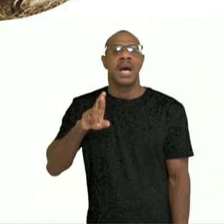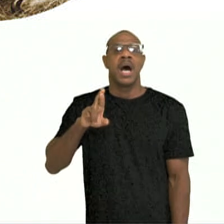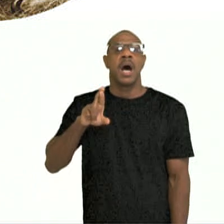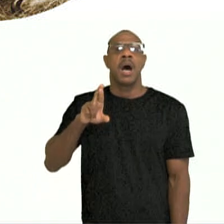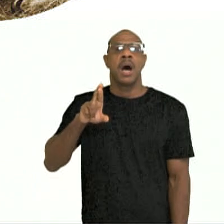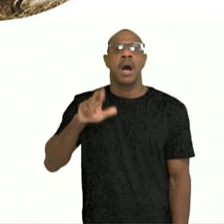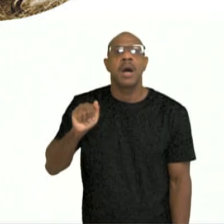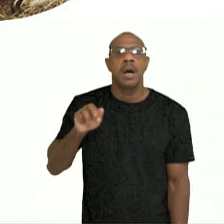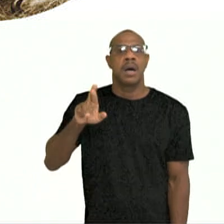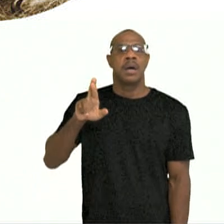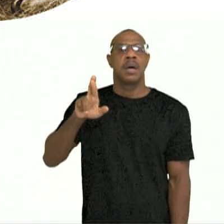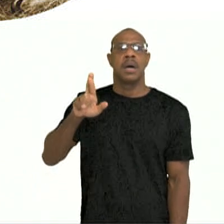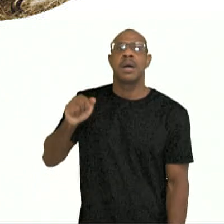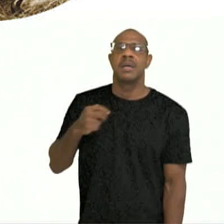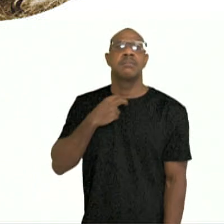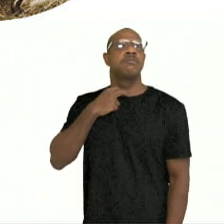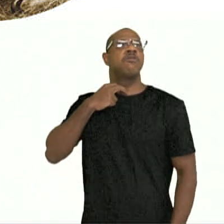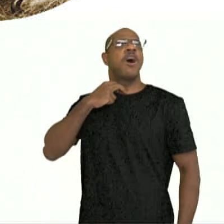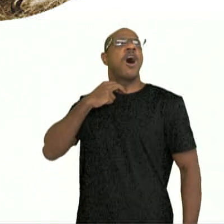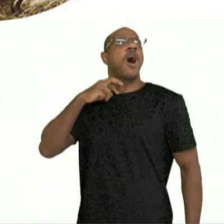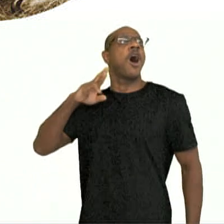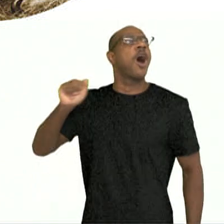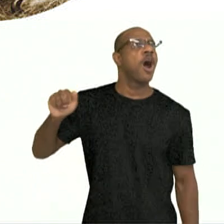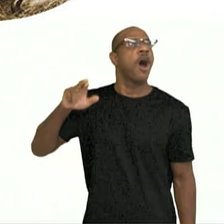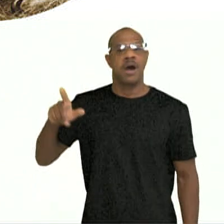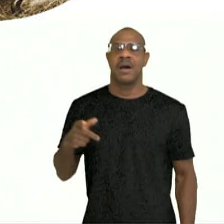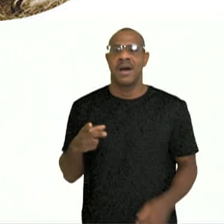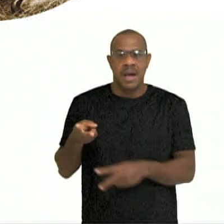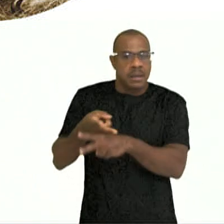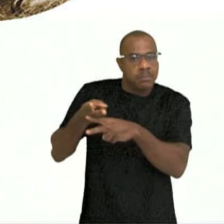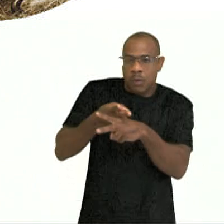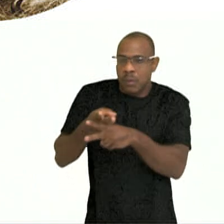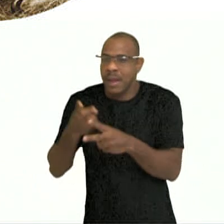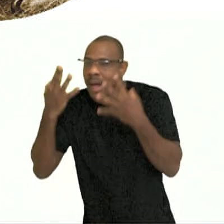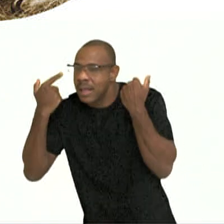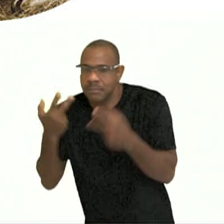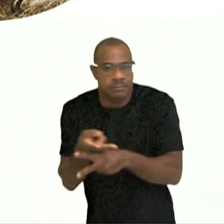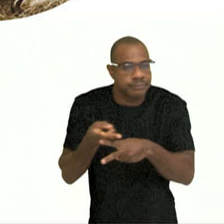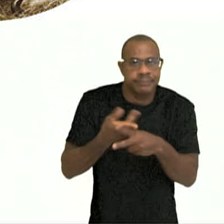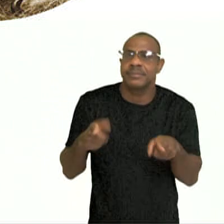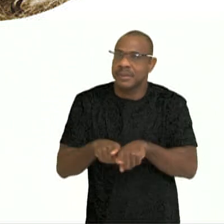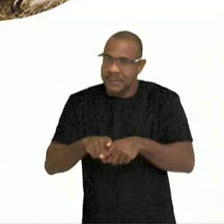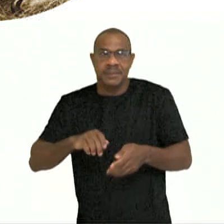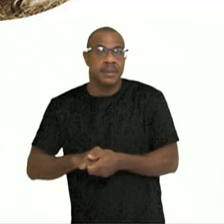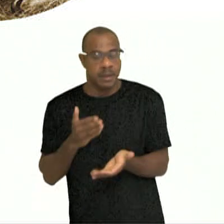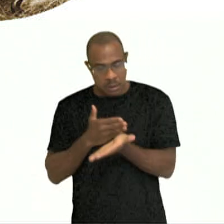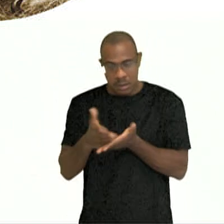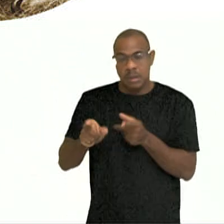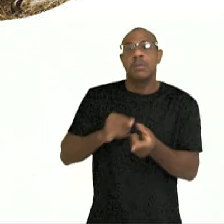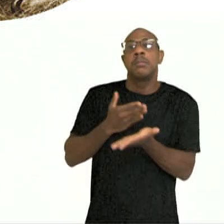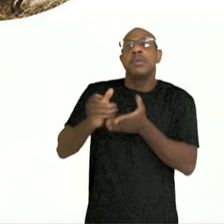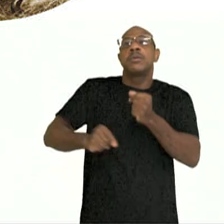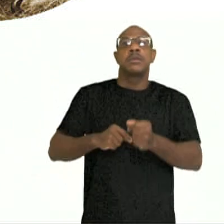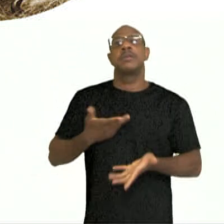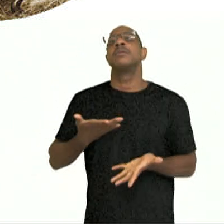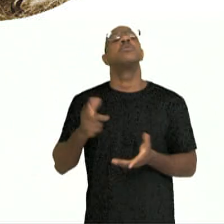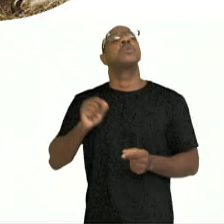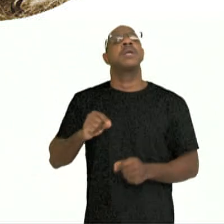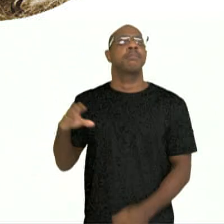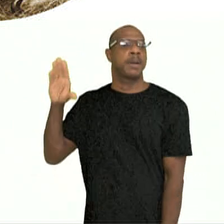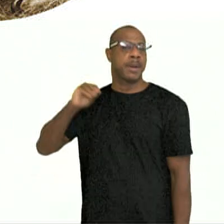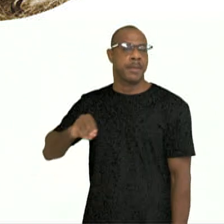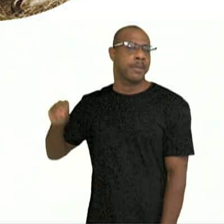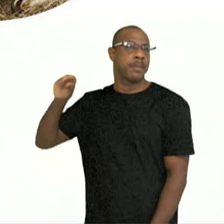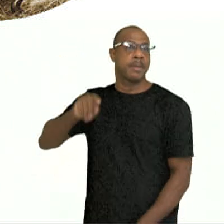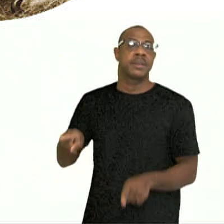eram as primeiras sonoridades. E essa exploração dos sons vocais e sua utilização apontam para o início da linguagem, que teve início com a